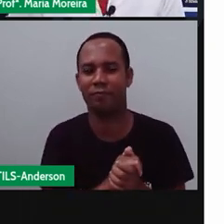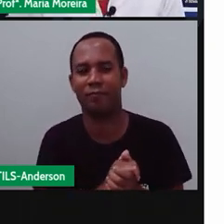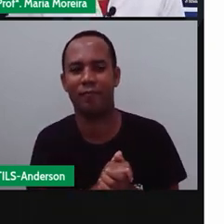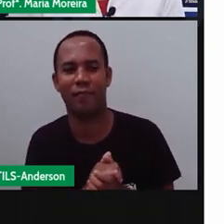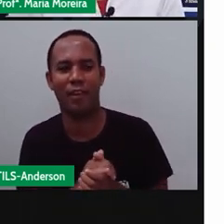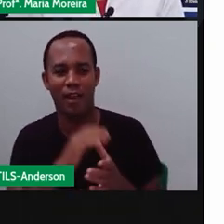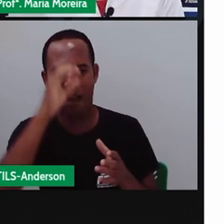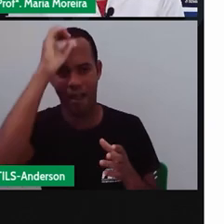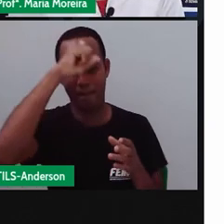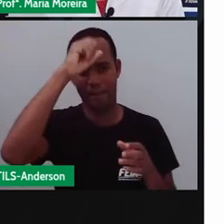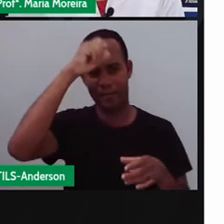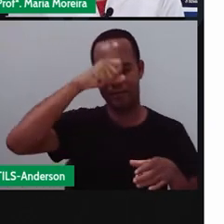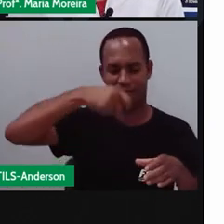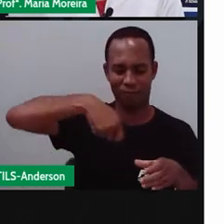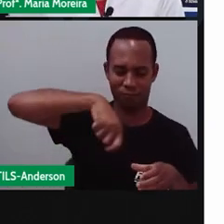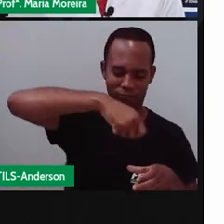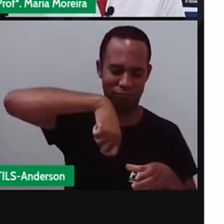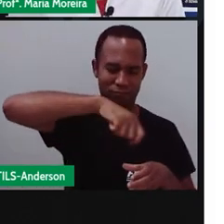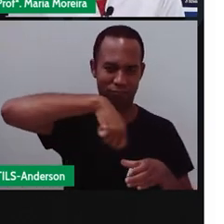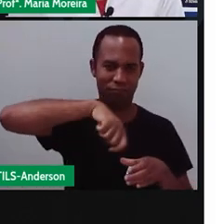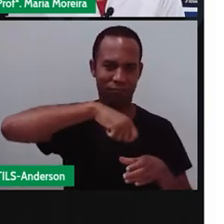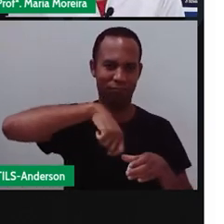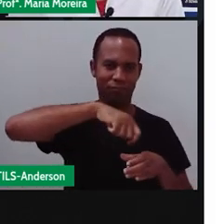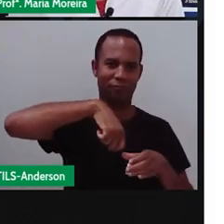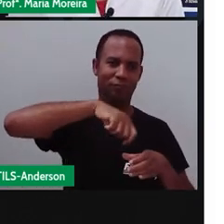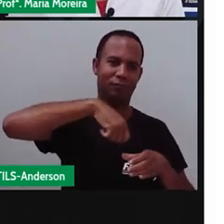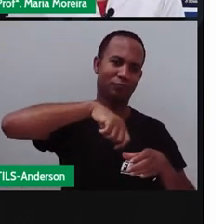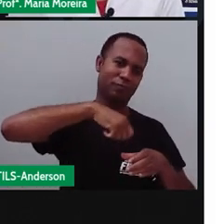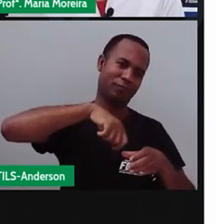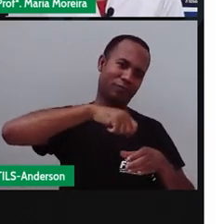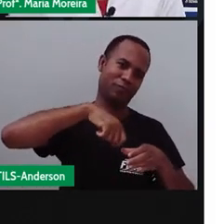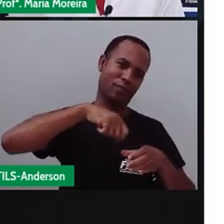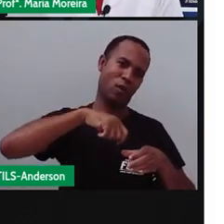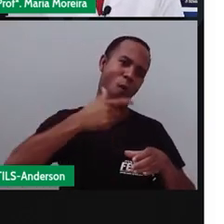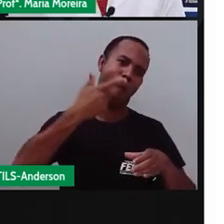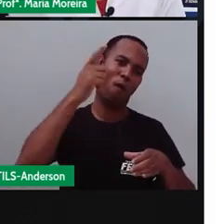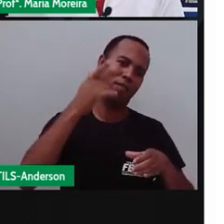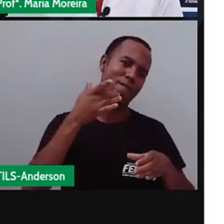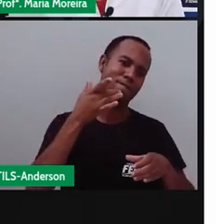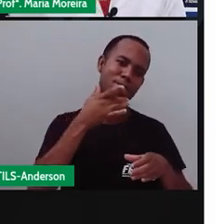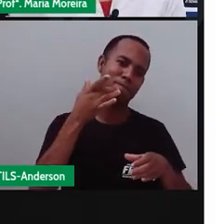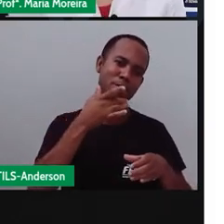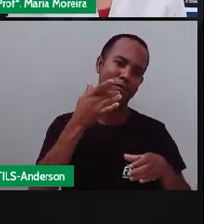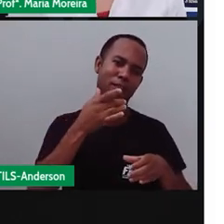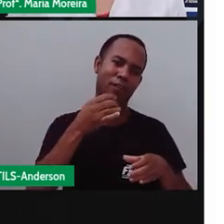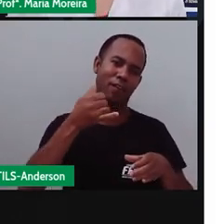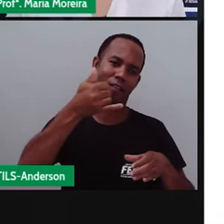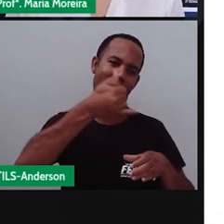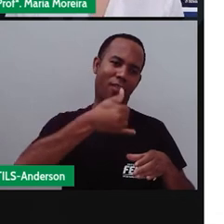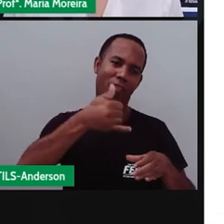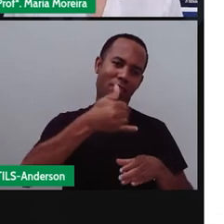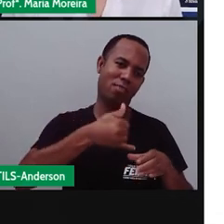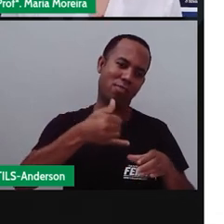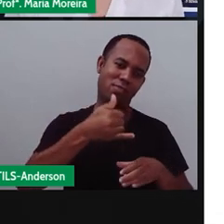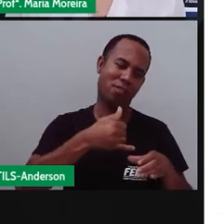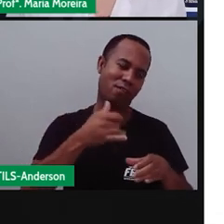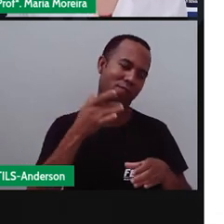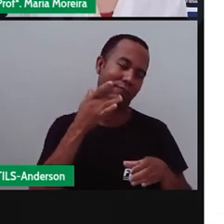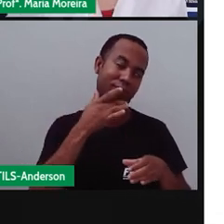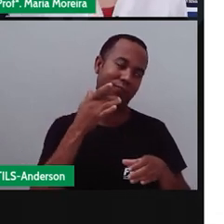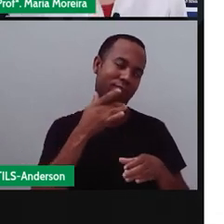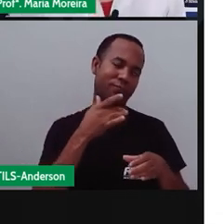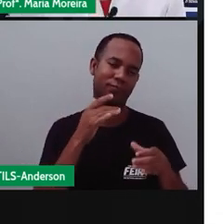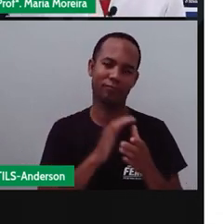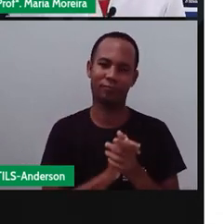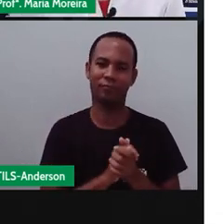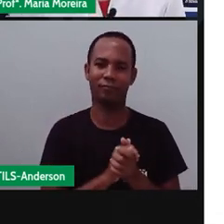Provanha que. Gente, aqui o povo é só ninja, viu? Eu quero aprender a fazer galinha, o povo quer aprender a fazer caruru. Provânia quer aprender a fazer caruru.